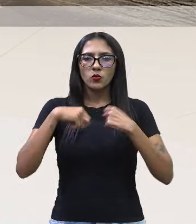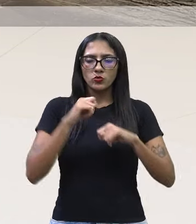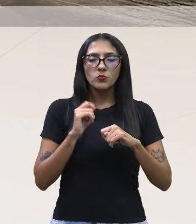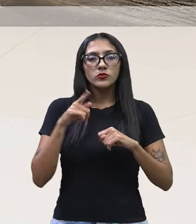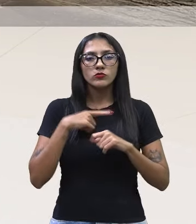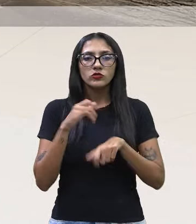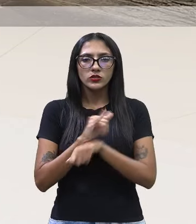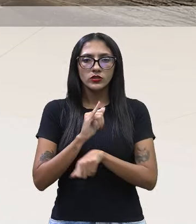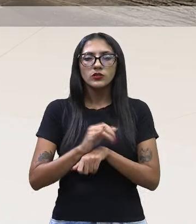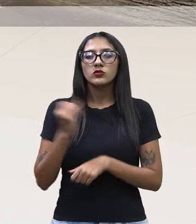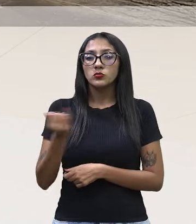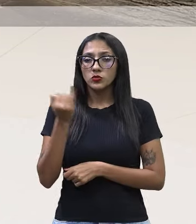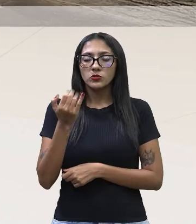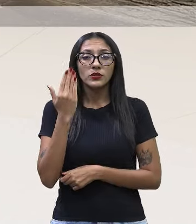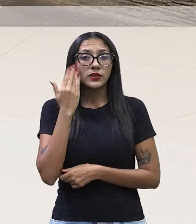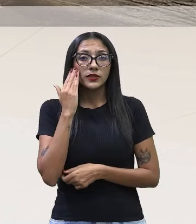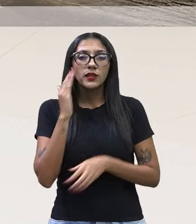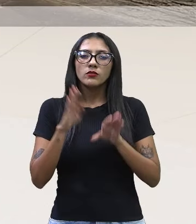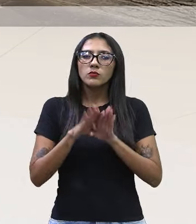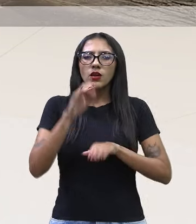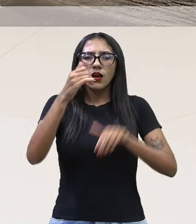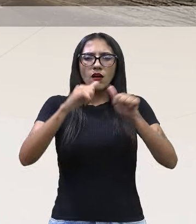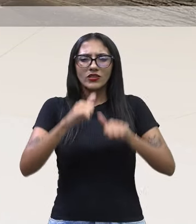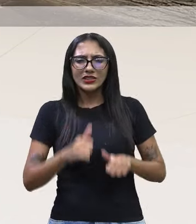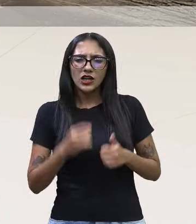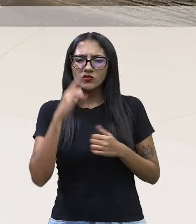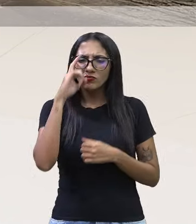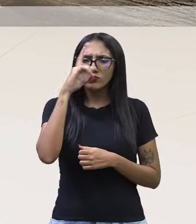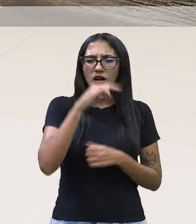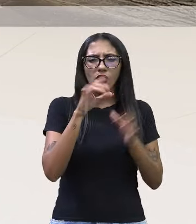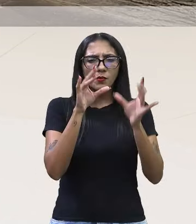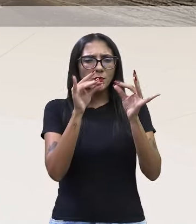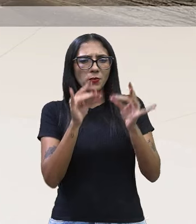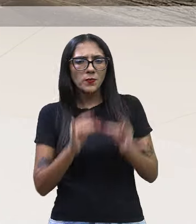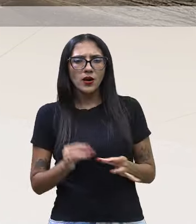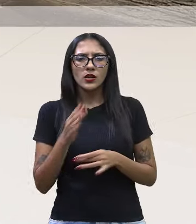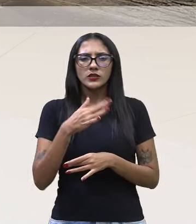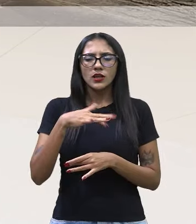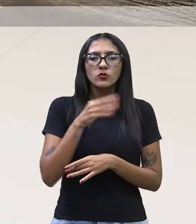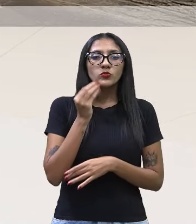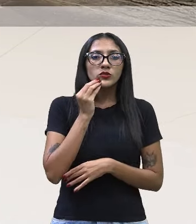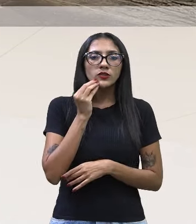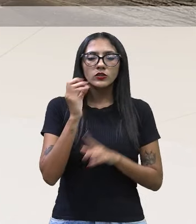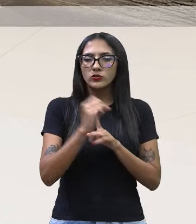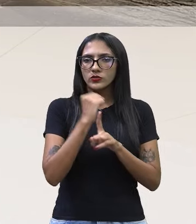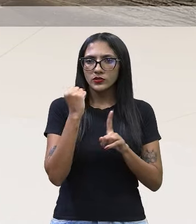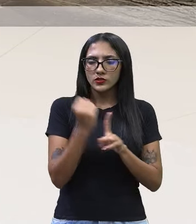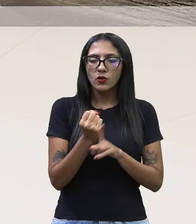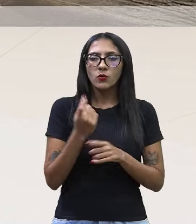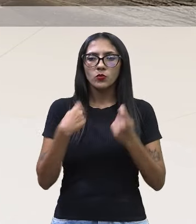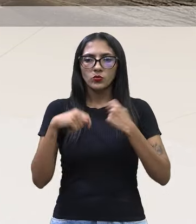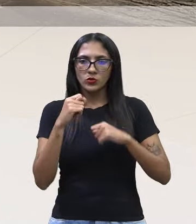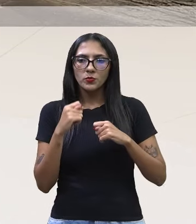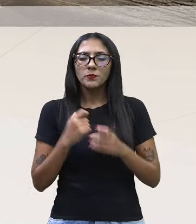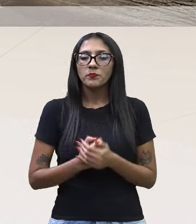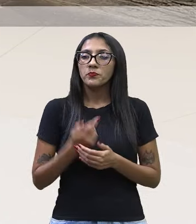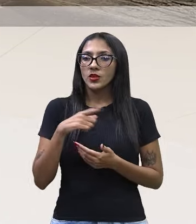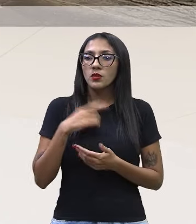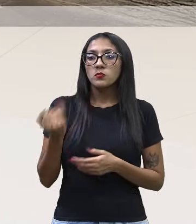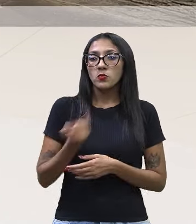entender e avaliar a complexidade das condições sociais e econômicas não é isso professora sim que ajudam né é iluminar questões